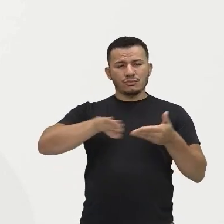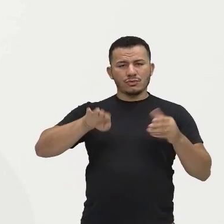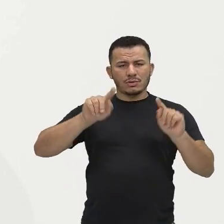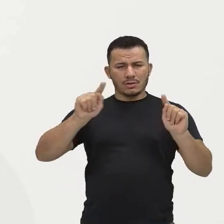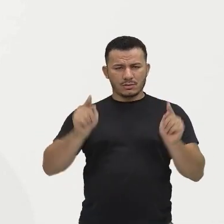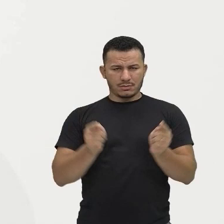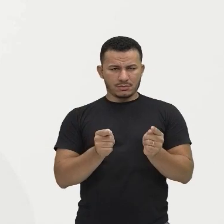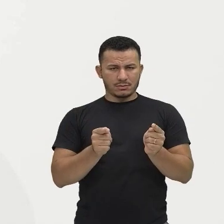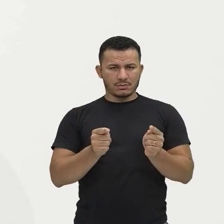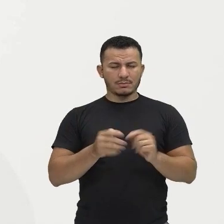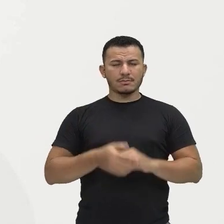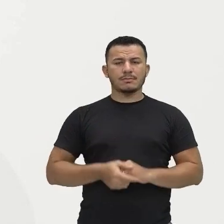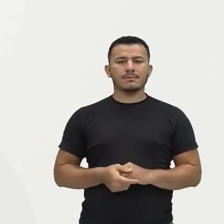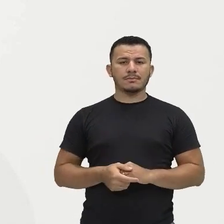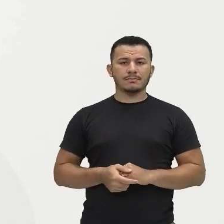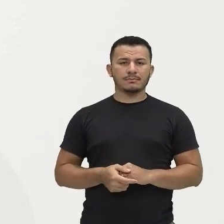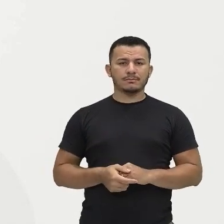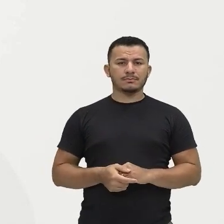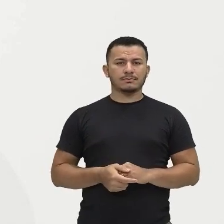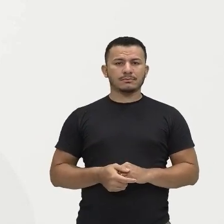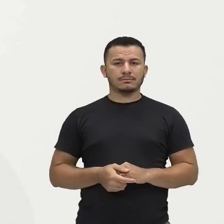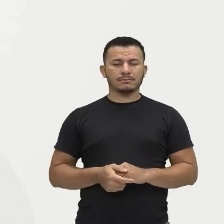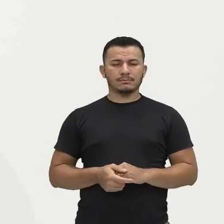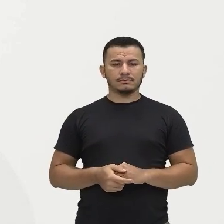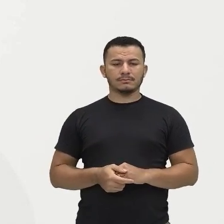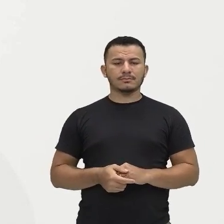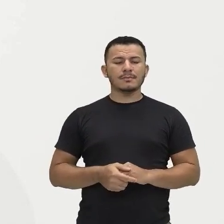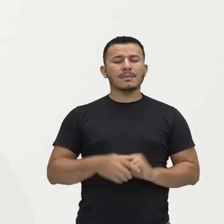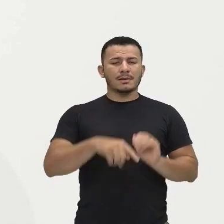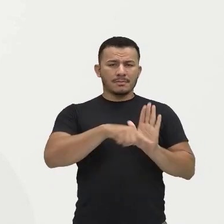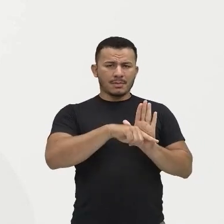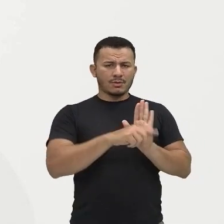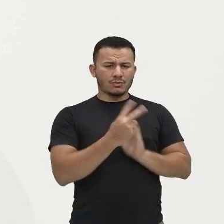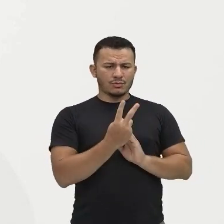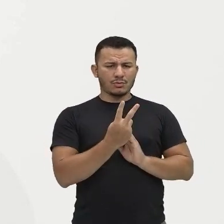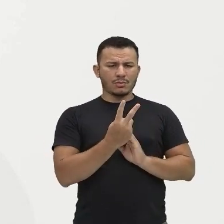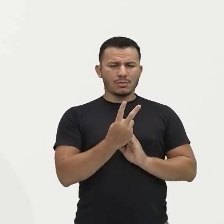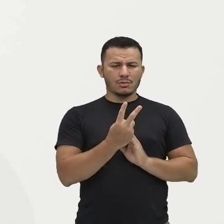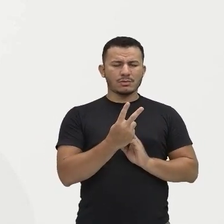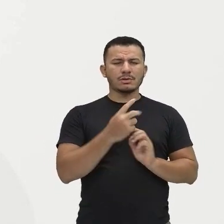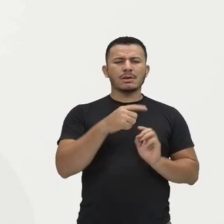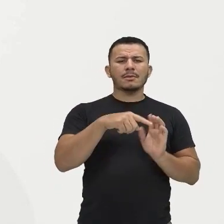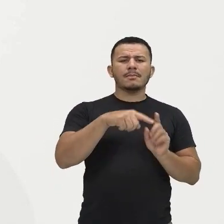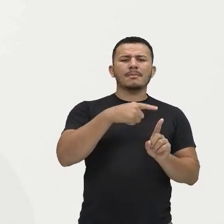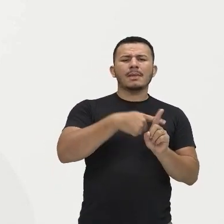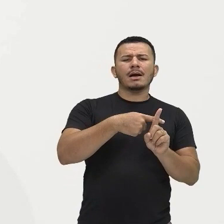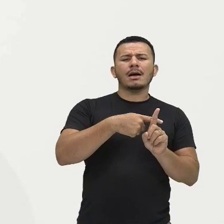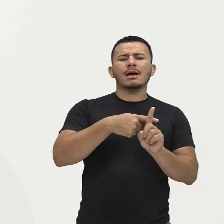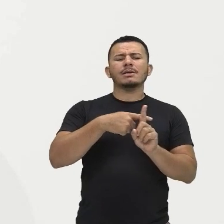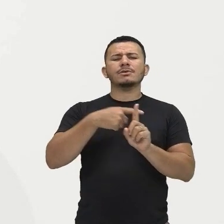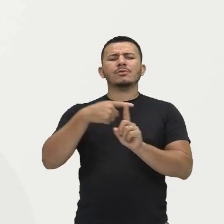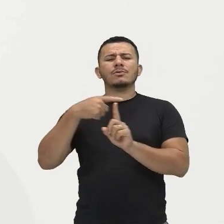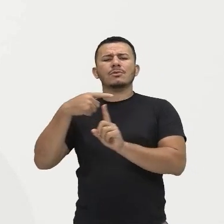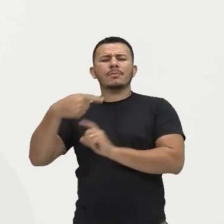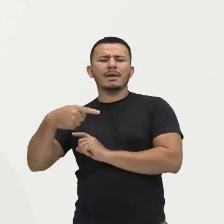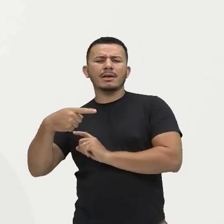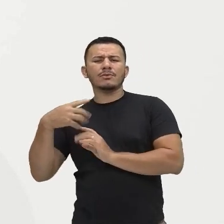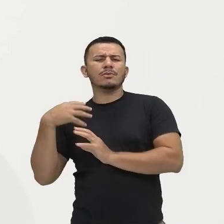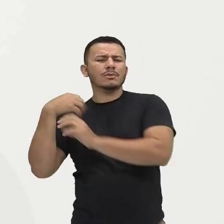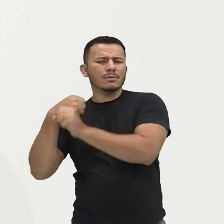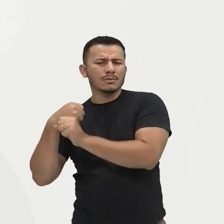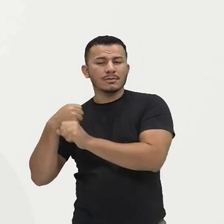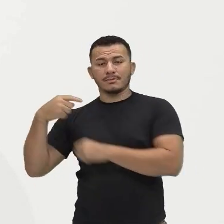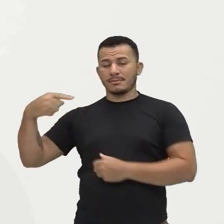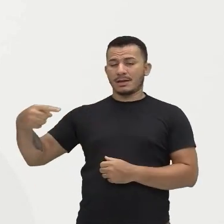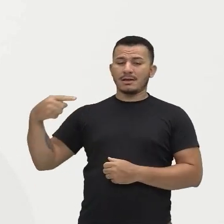o sinal de reunião. Menos 2, qual é o sinal que vai ficar entre eles? Aqui eu tenho mais com menos, dá